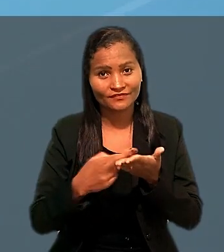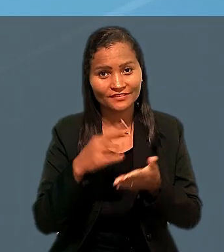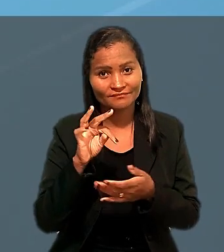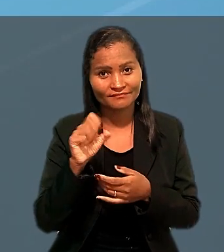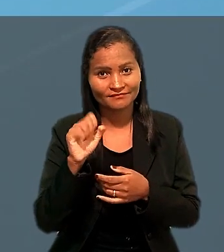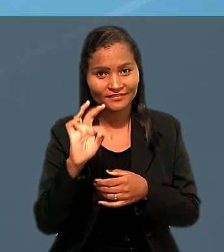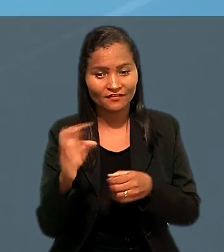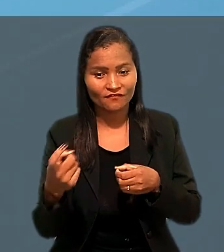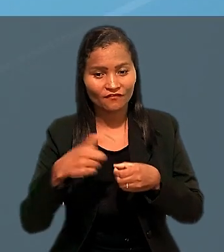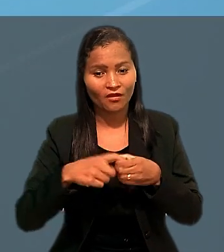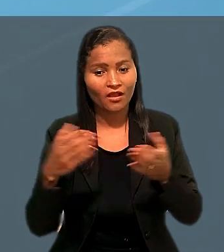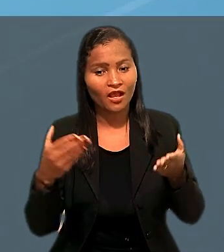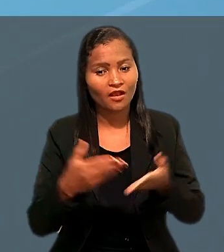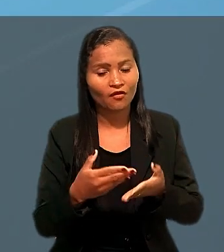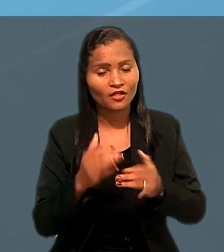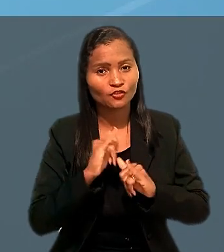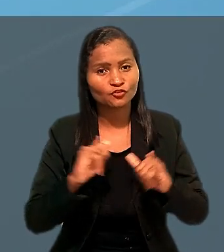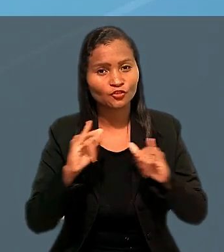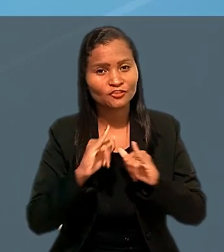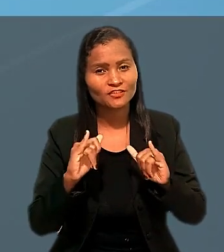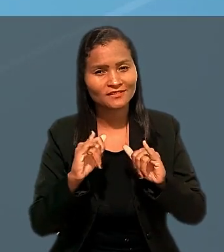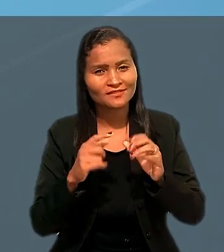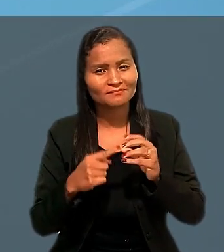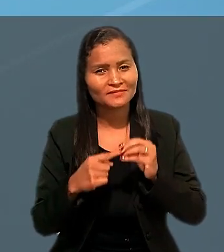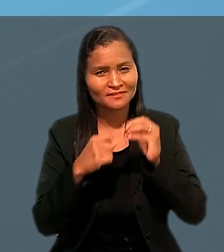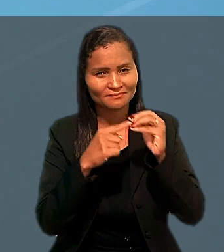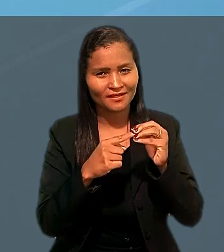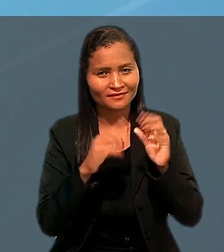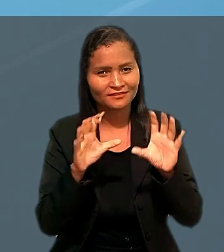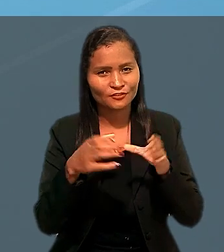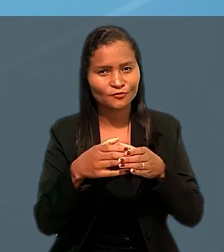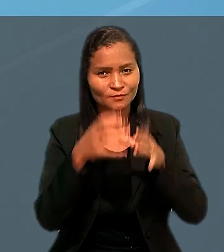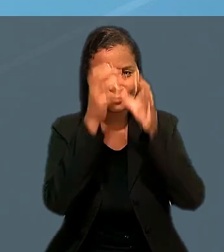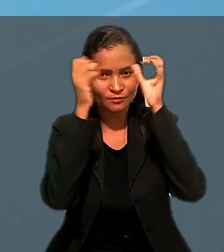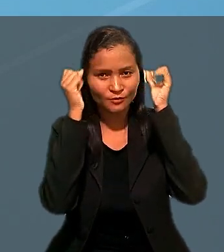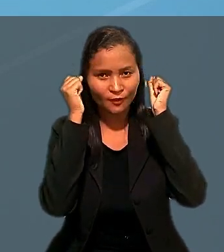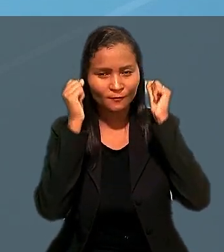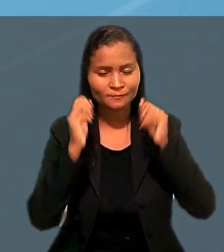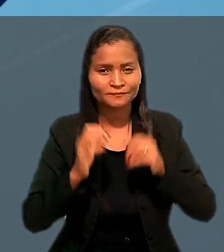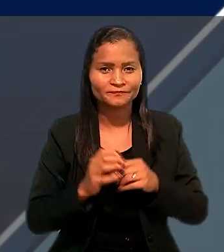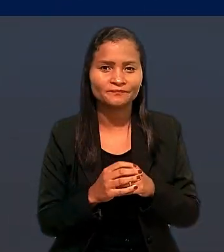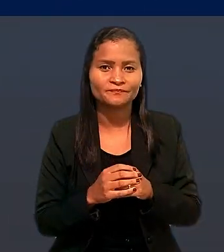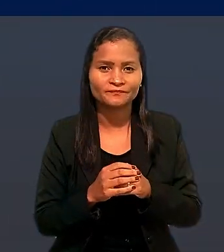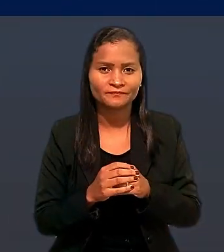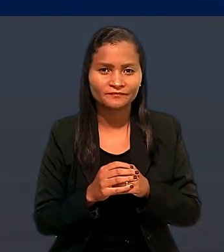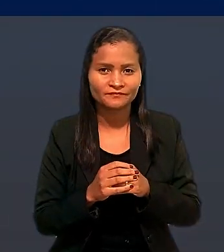O Revista TST está de volta. Fique agora com as notícias de destaque das turmas do tribunal.